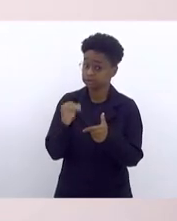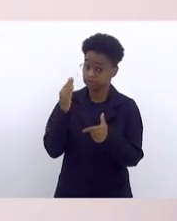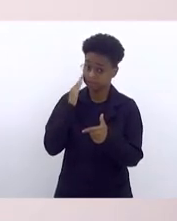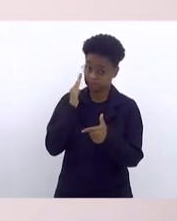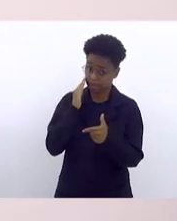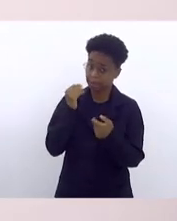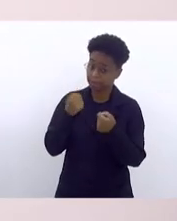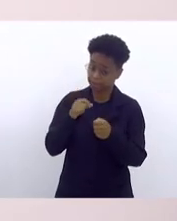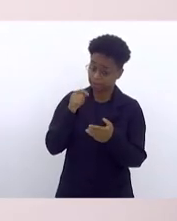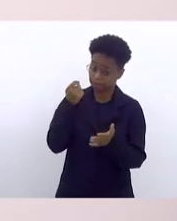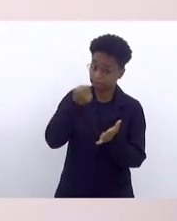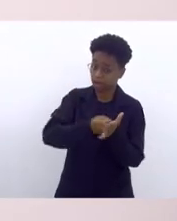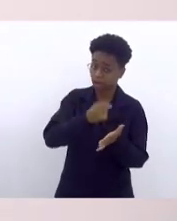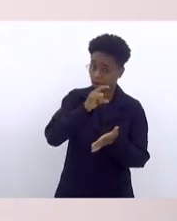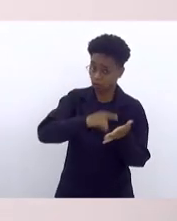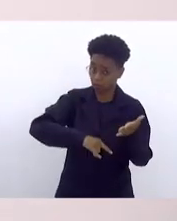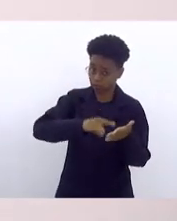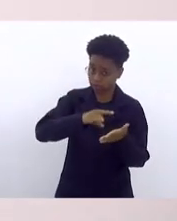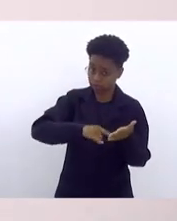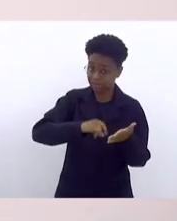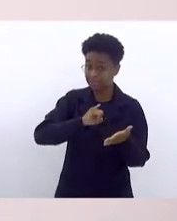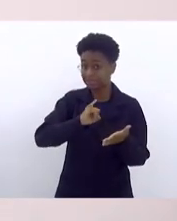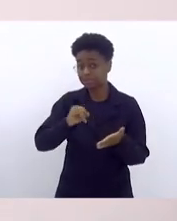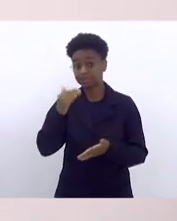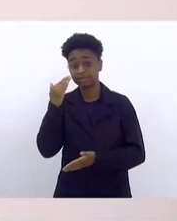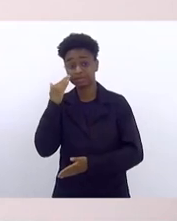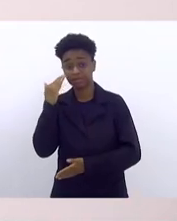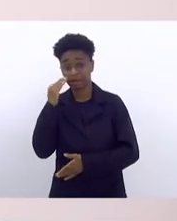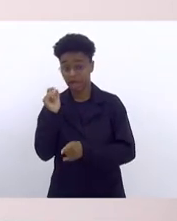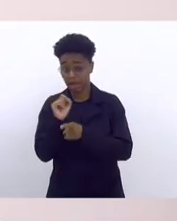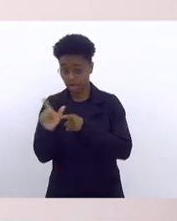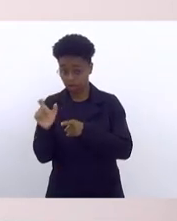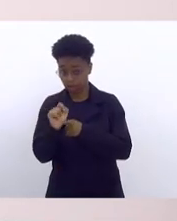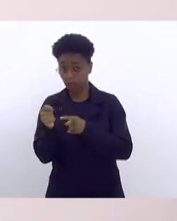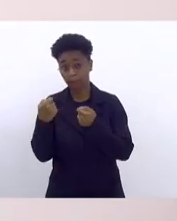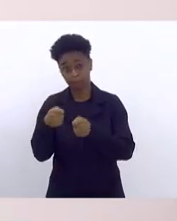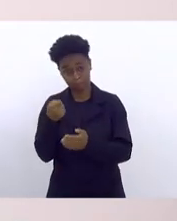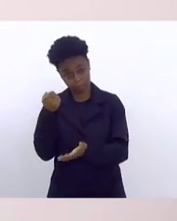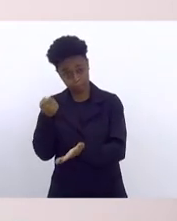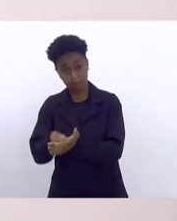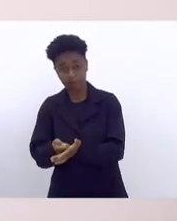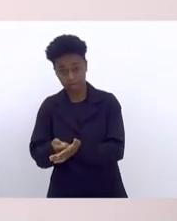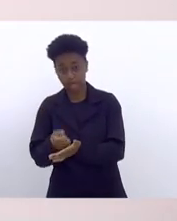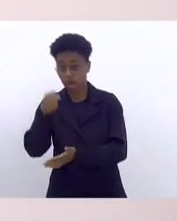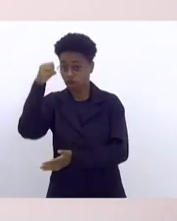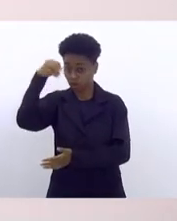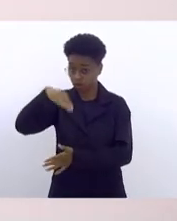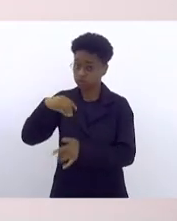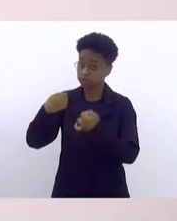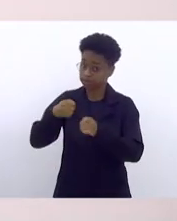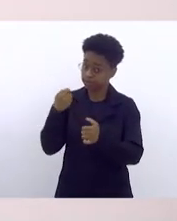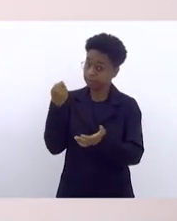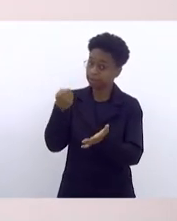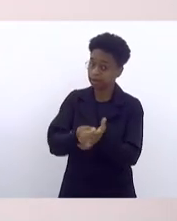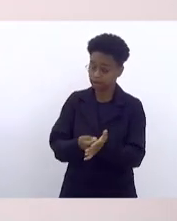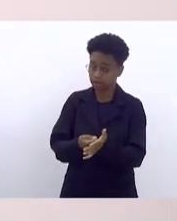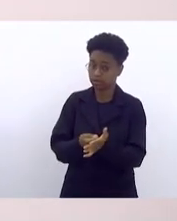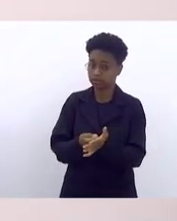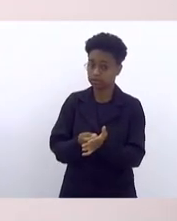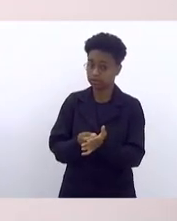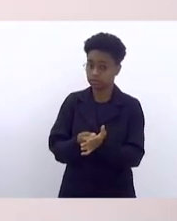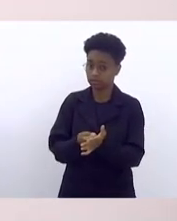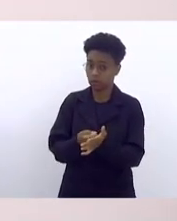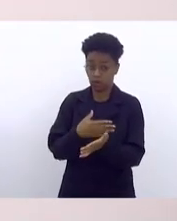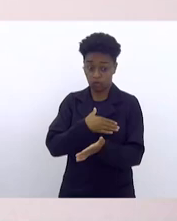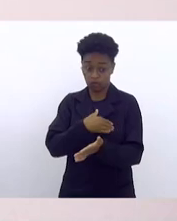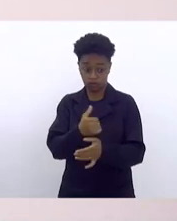chegando se você sabe que o aluguel está vencendo que a luz está vencendo que o